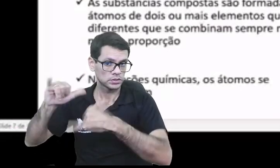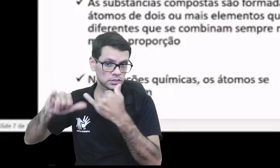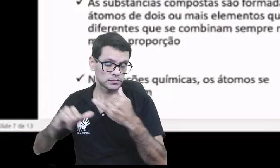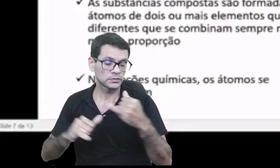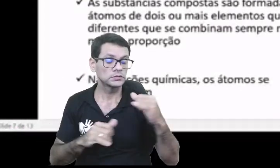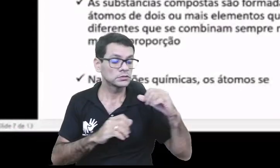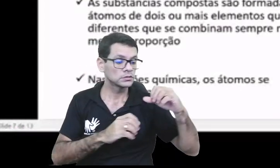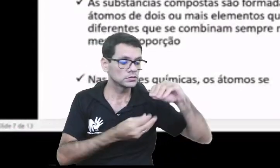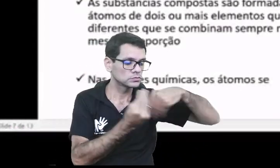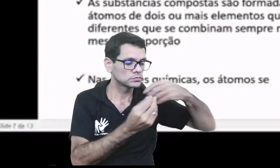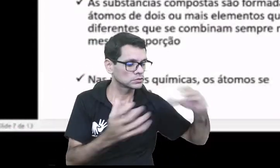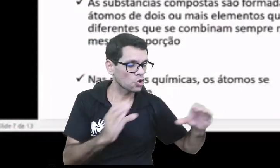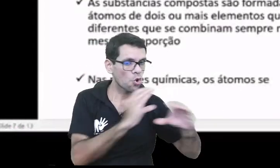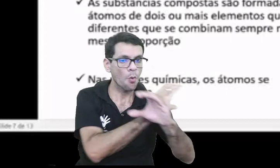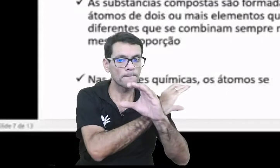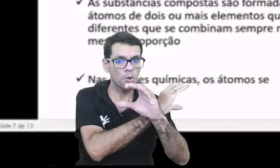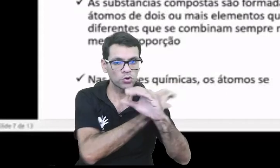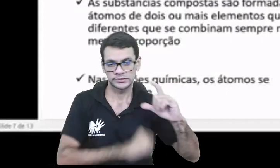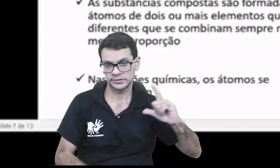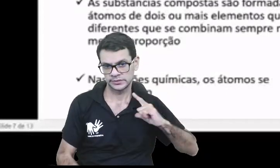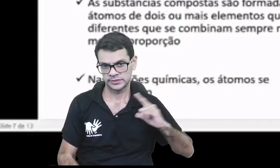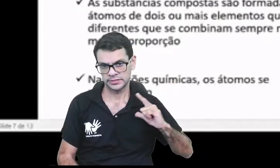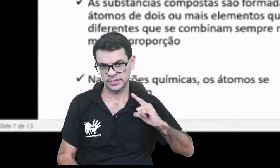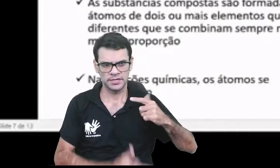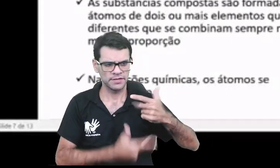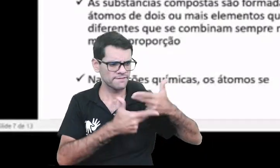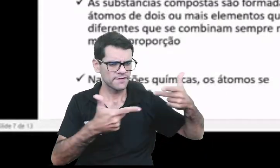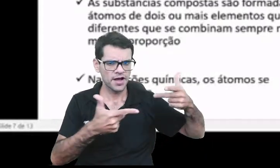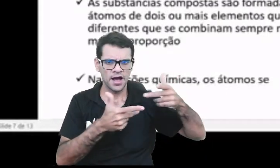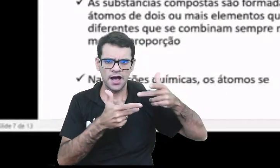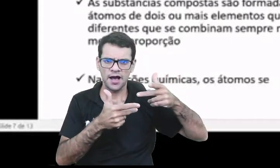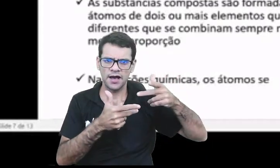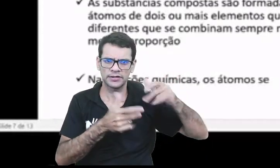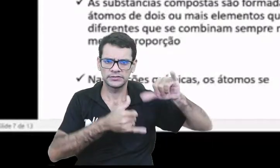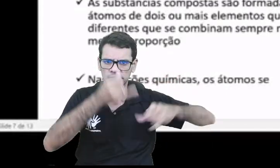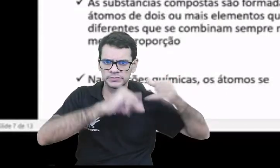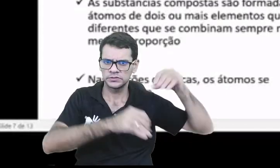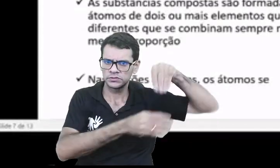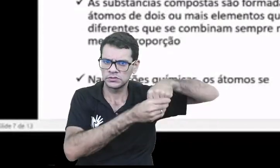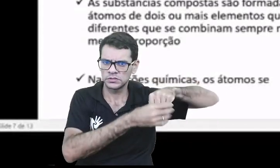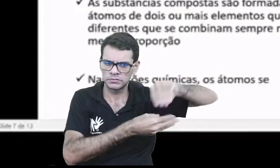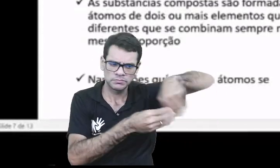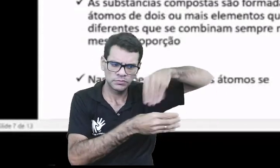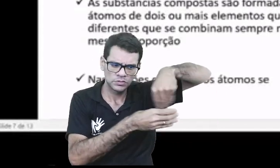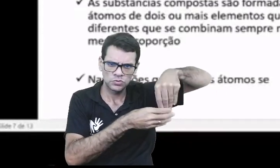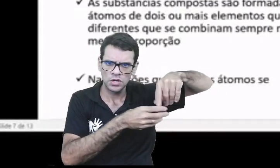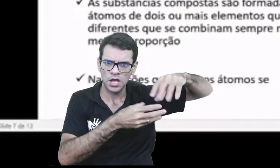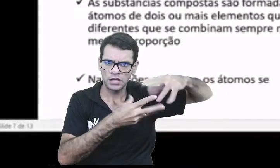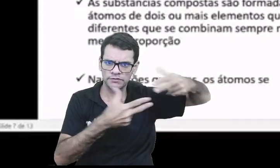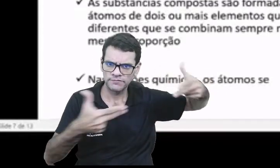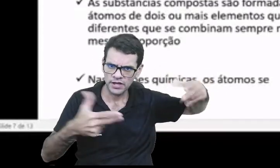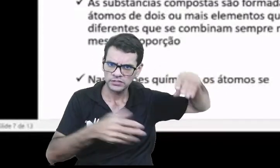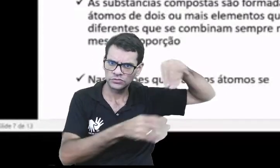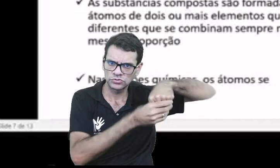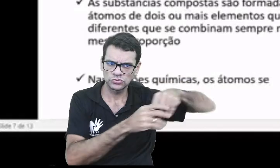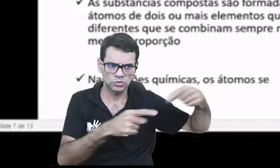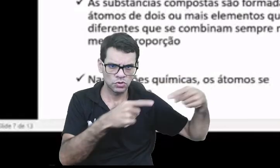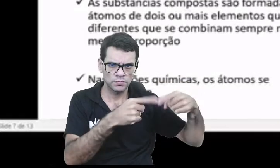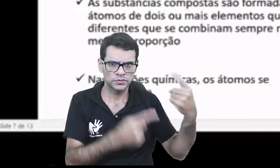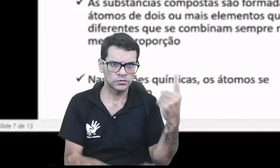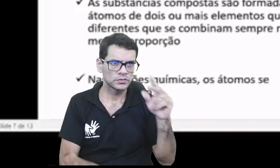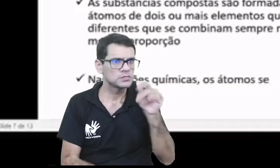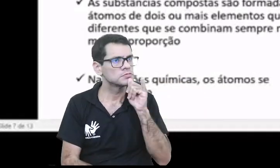substâncias compostas são formadas por mais de um elemento químico diferentes, então eles se combinam para formar, por